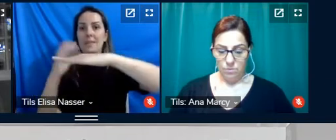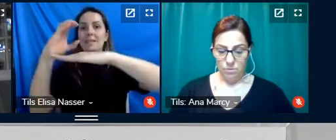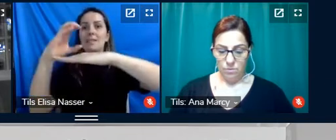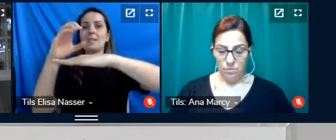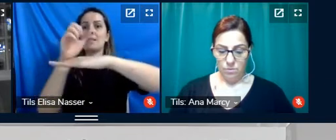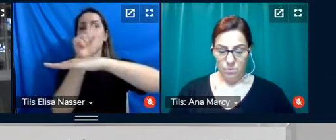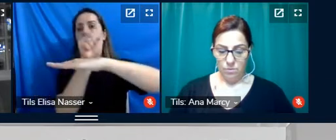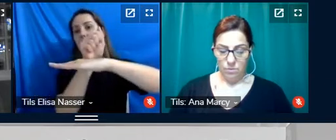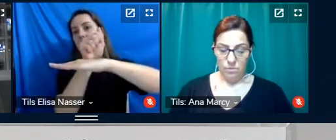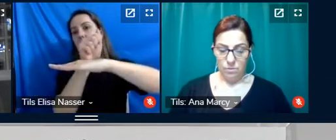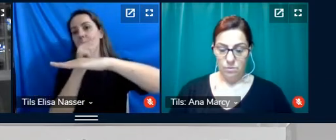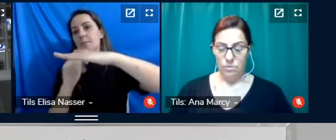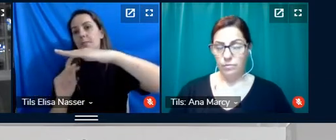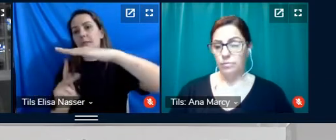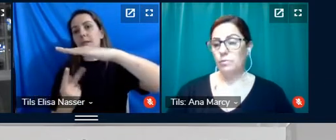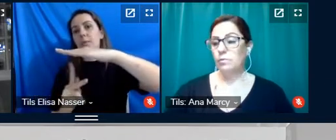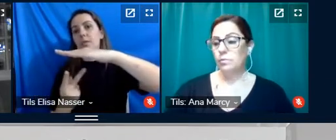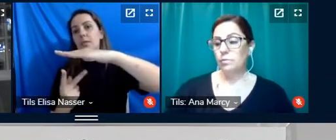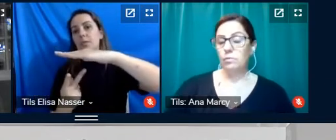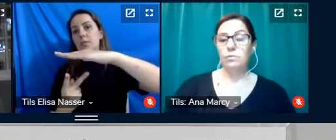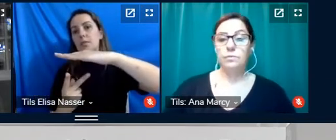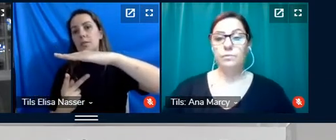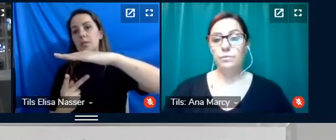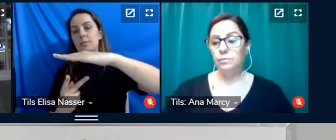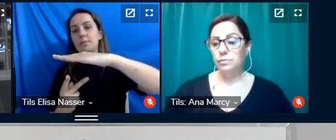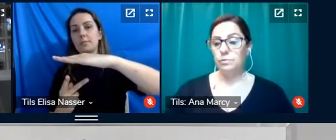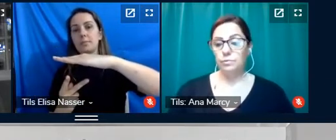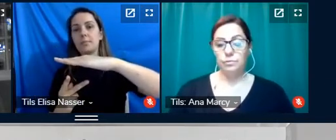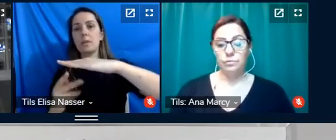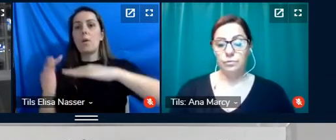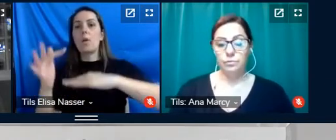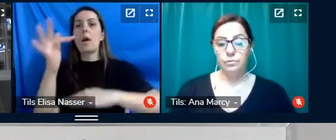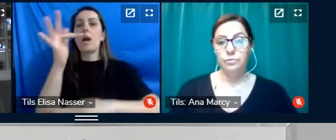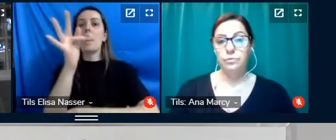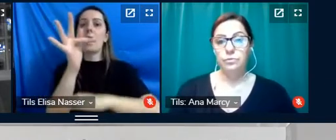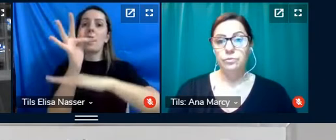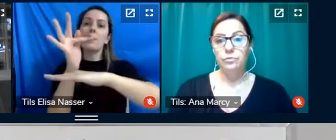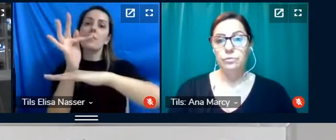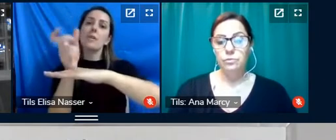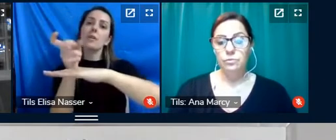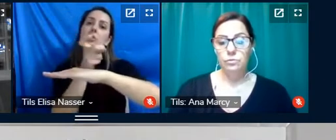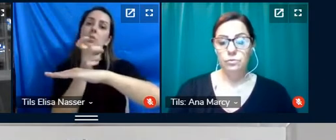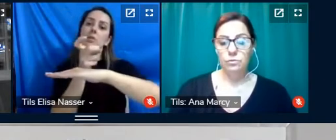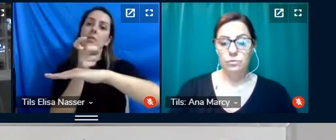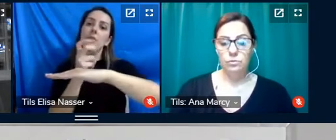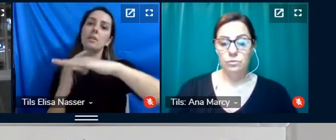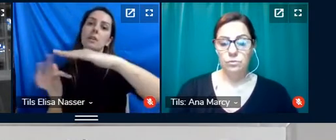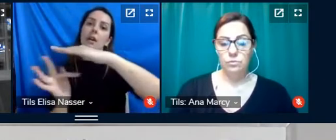Fx. Quem é a hipotenusa? É o F. Da mesma forma,